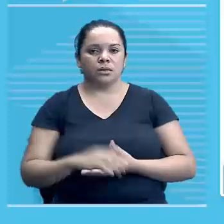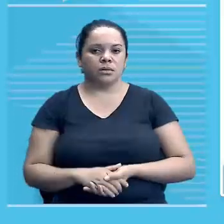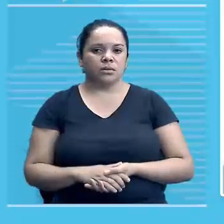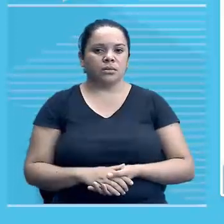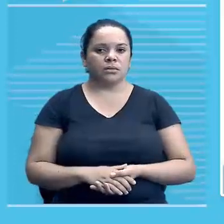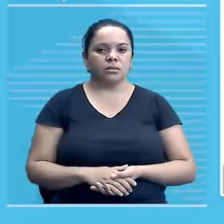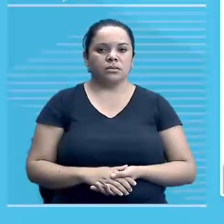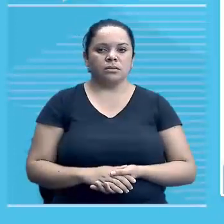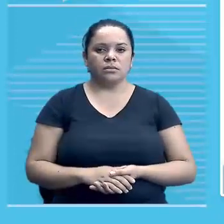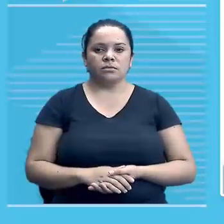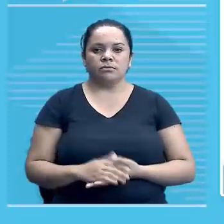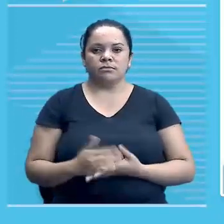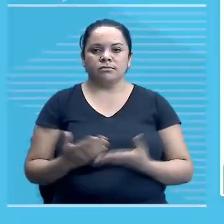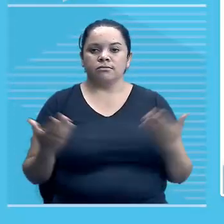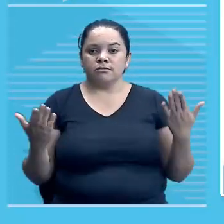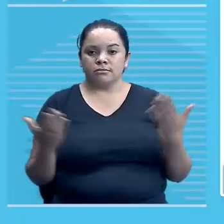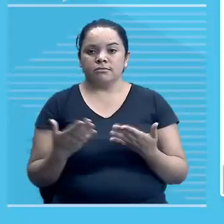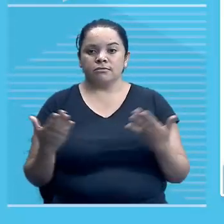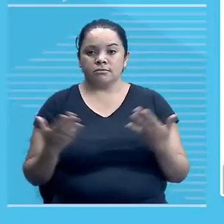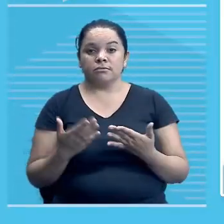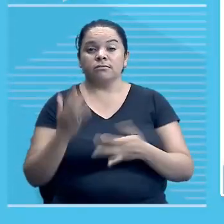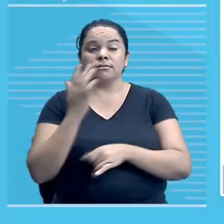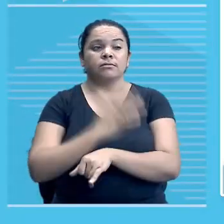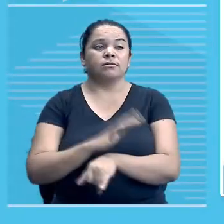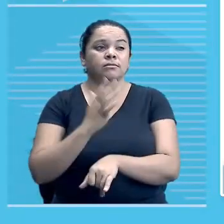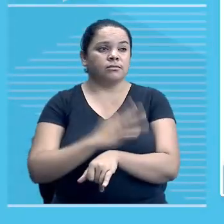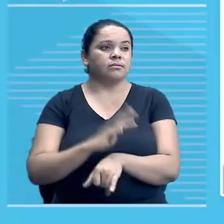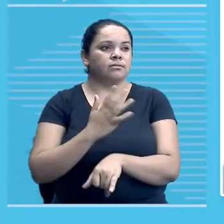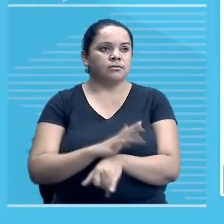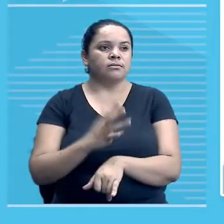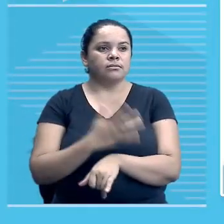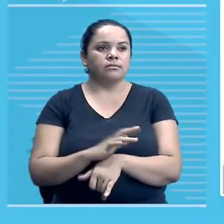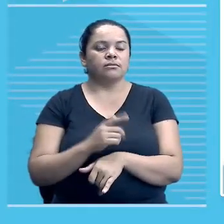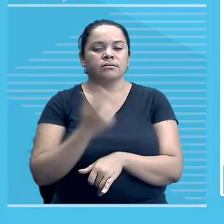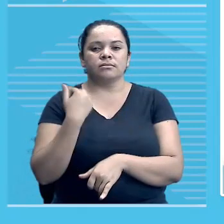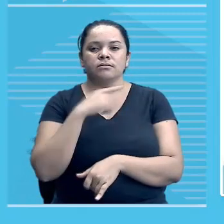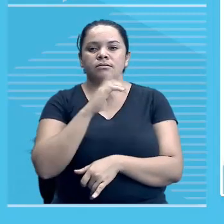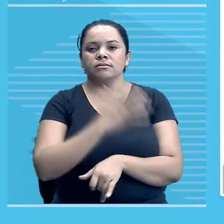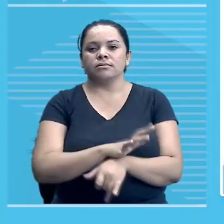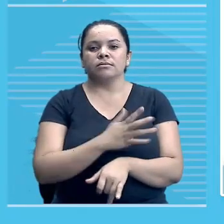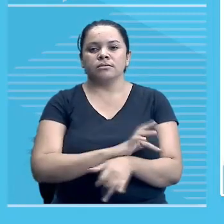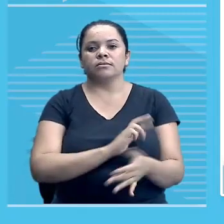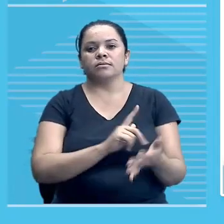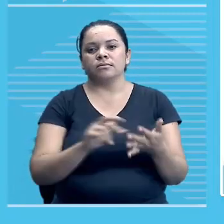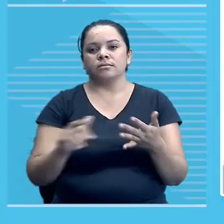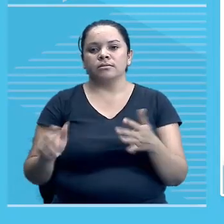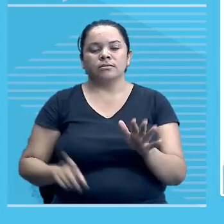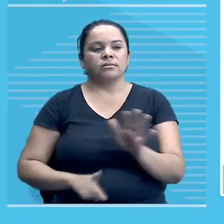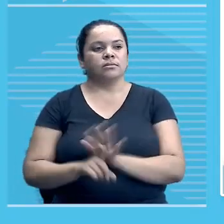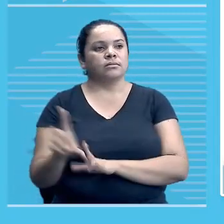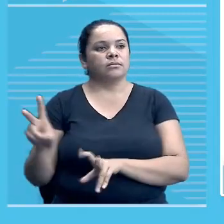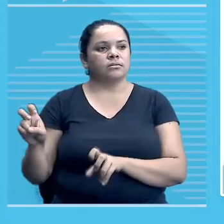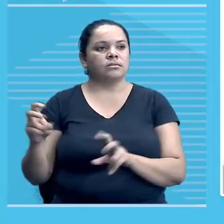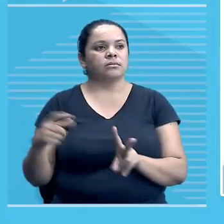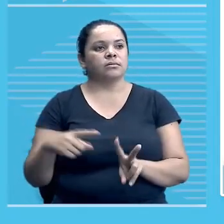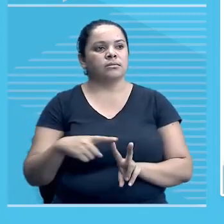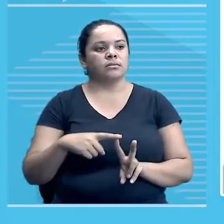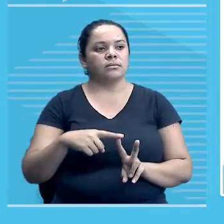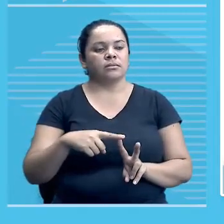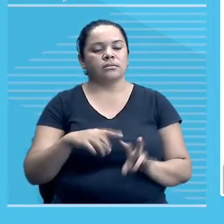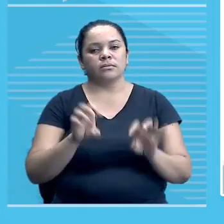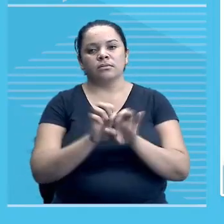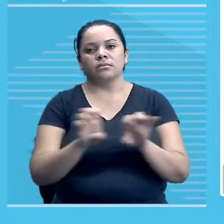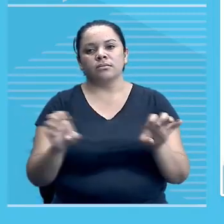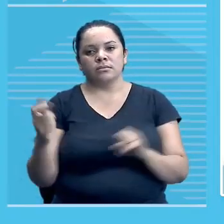Agora, vamos para a parte aqui interessante, vamos fazer muitas questões, né? Que é sobre raízes de uma equação do segundo